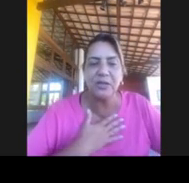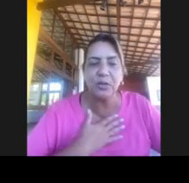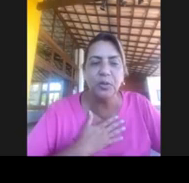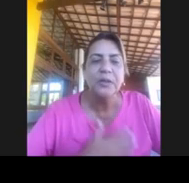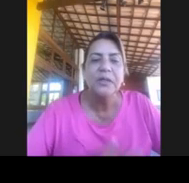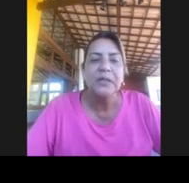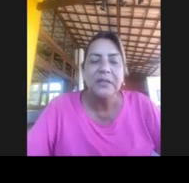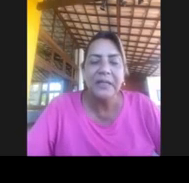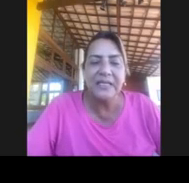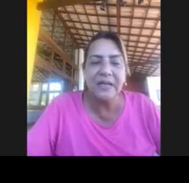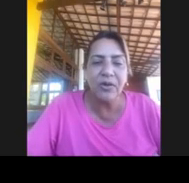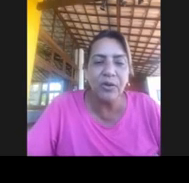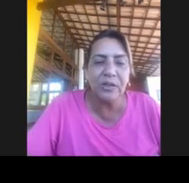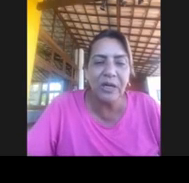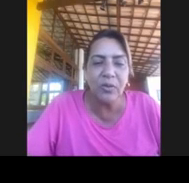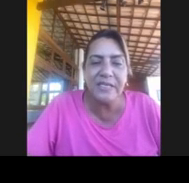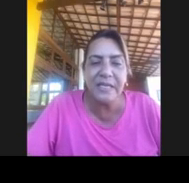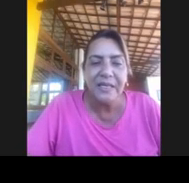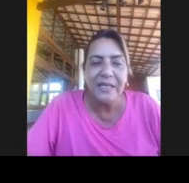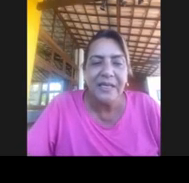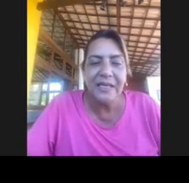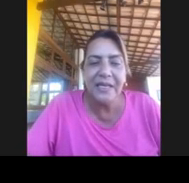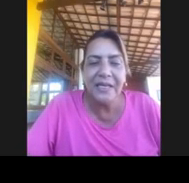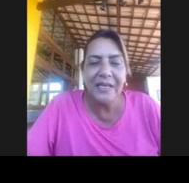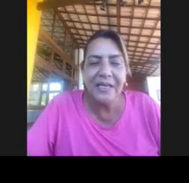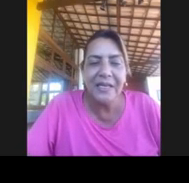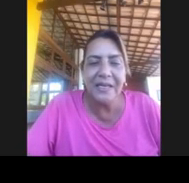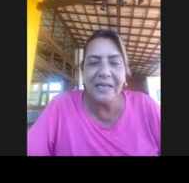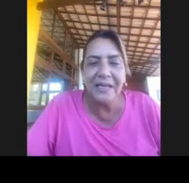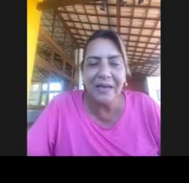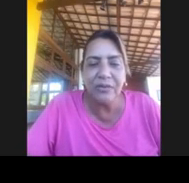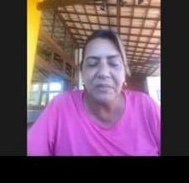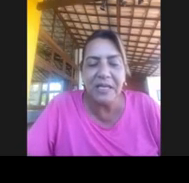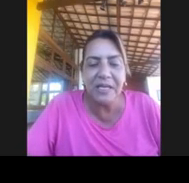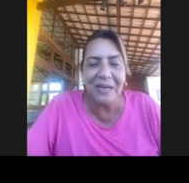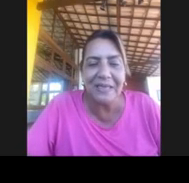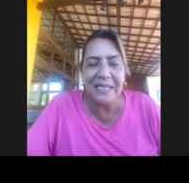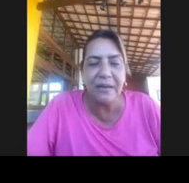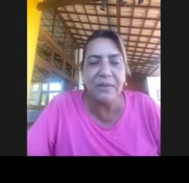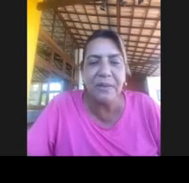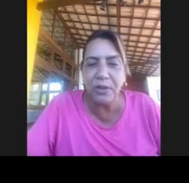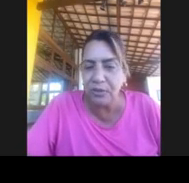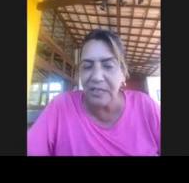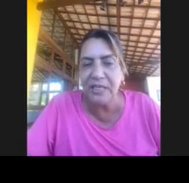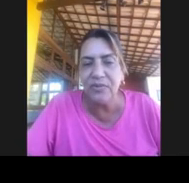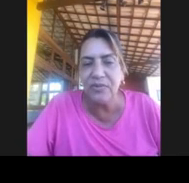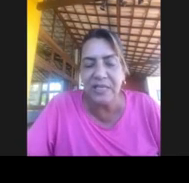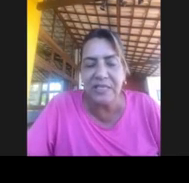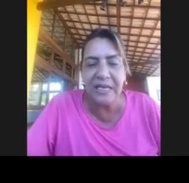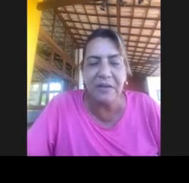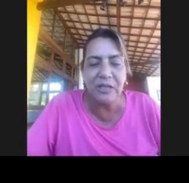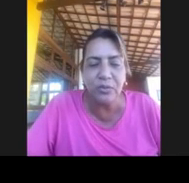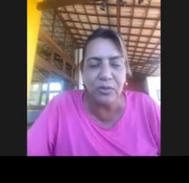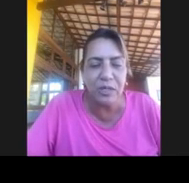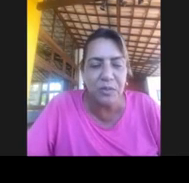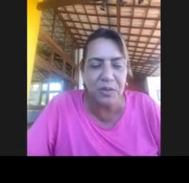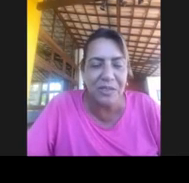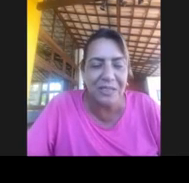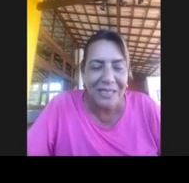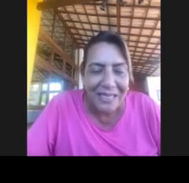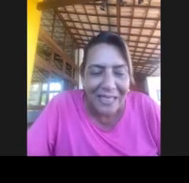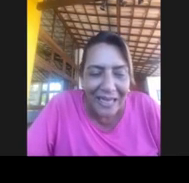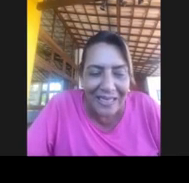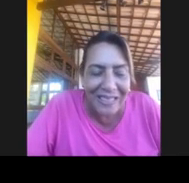observar o mediador. Né? Essa foi uma outra coisa que eu também queria chamar a atenção, porque pode acontecer de vocês terem mediador. Isso. Outras